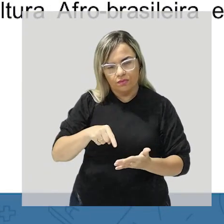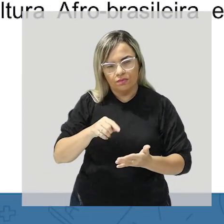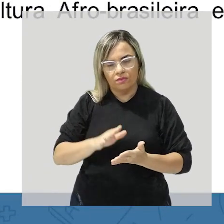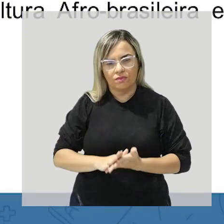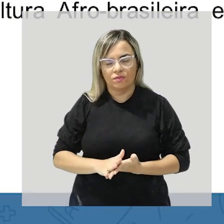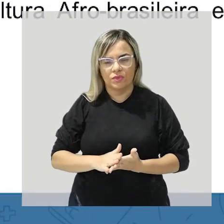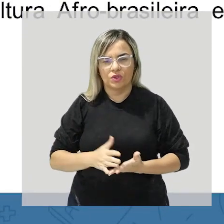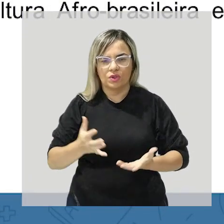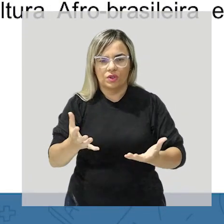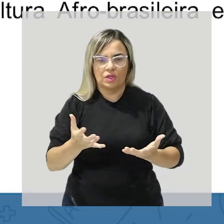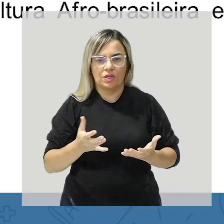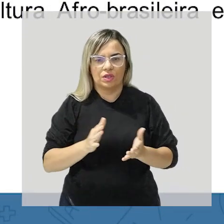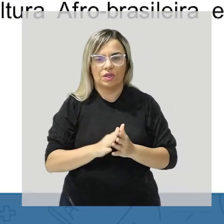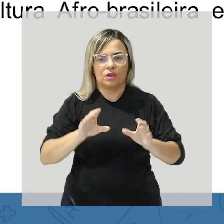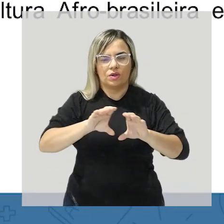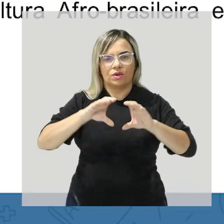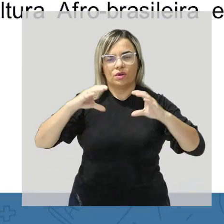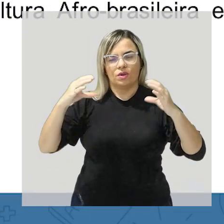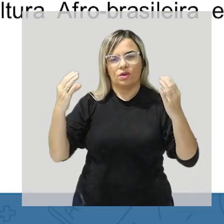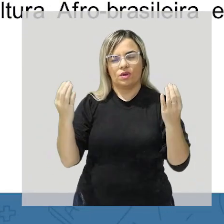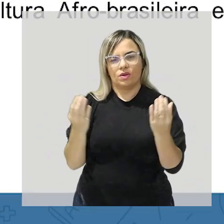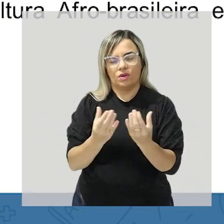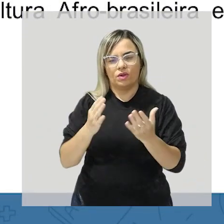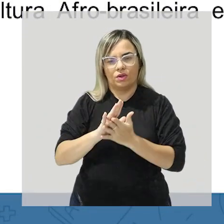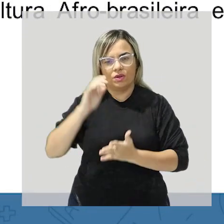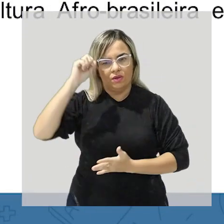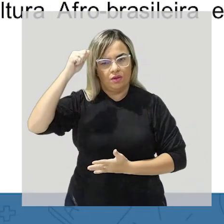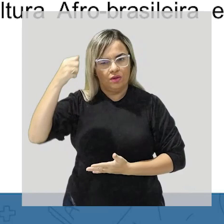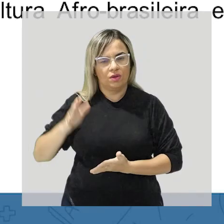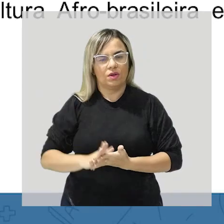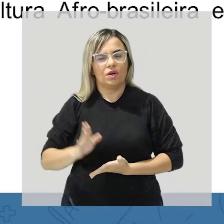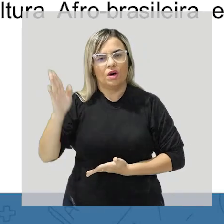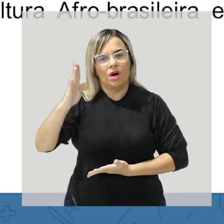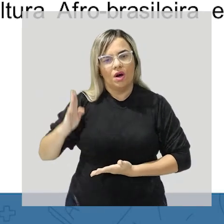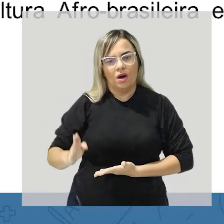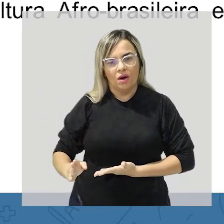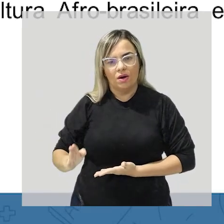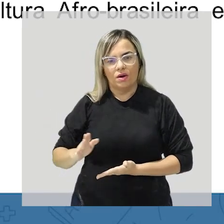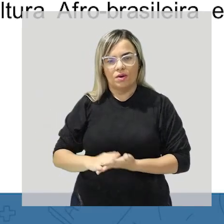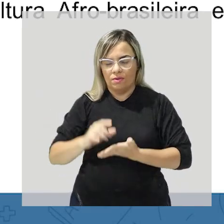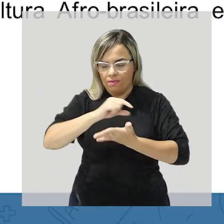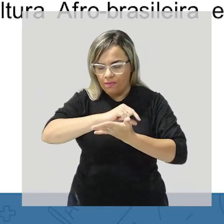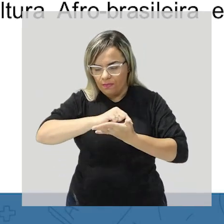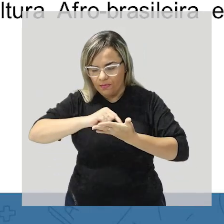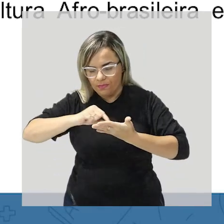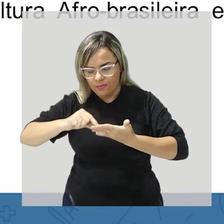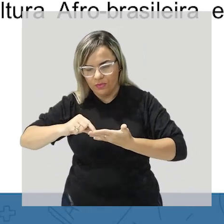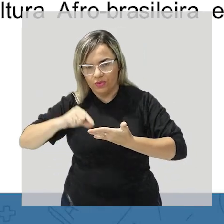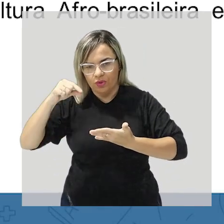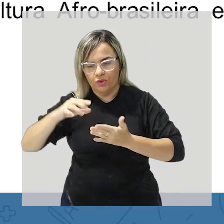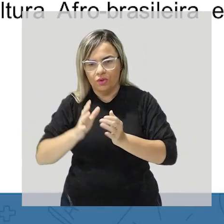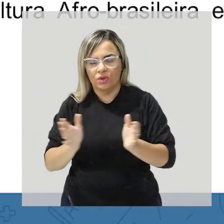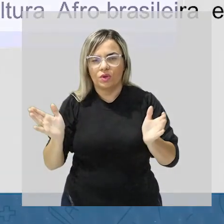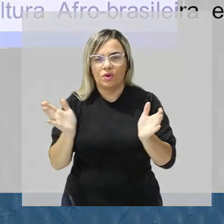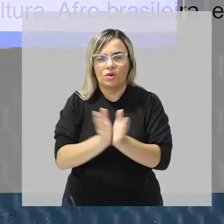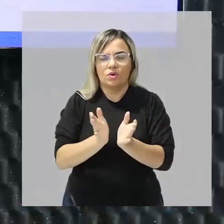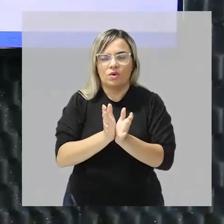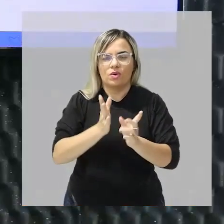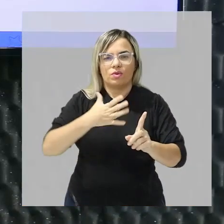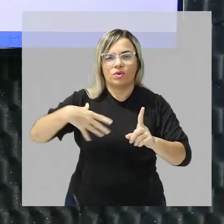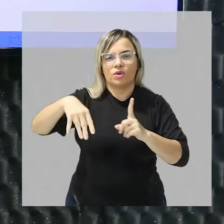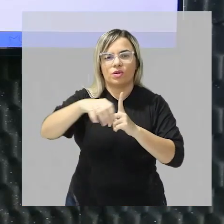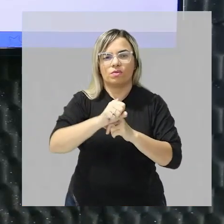da comunidade afro-brasileira, pessoal, já tem que começar grifando. Já está citando para ti um grupo social